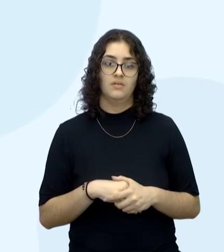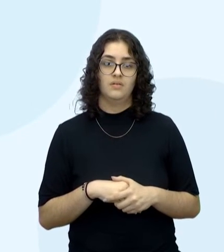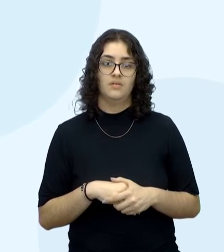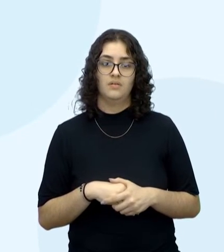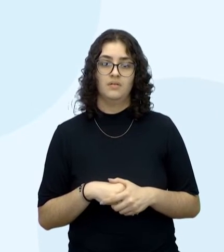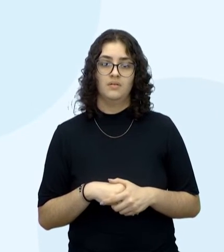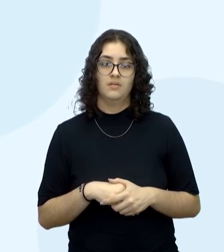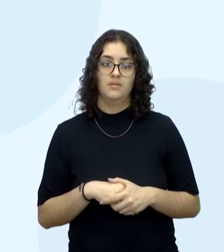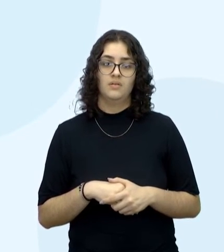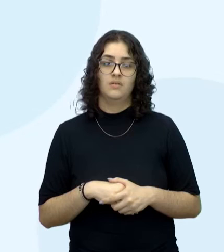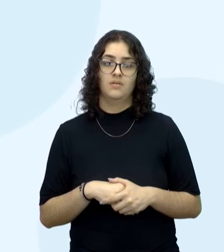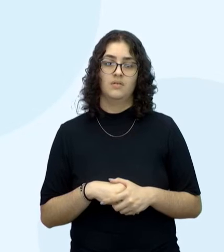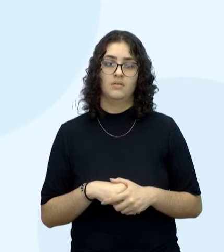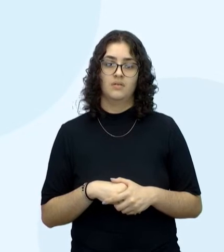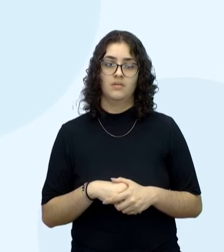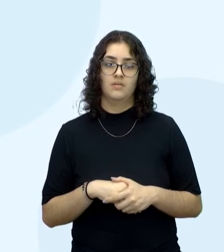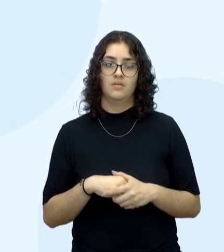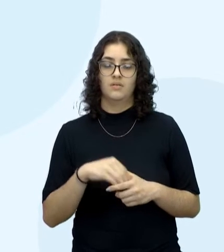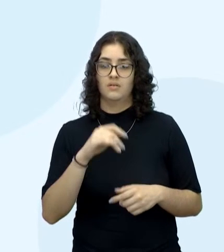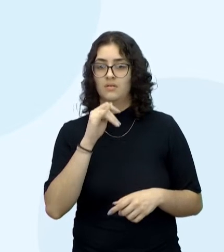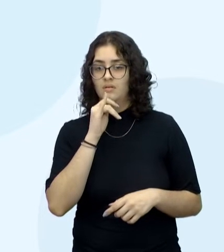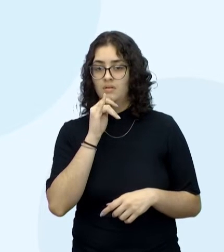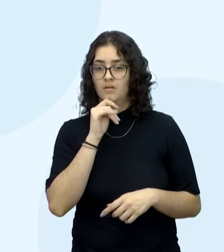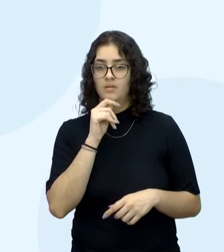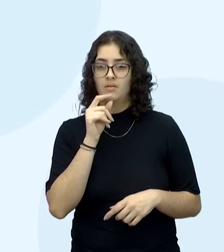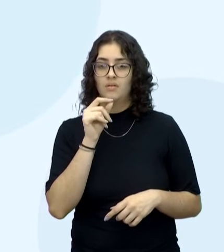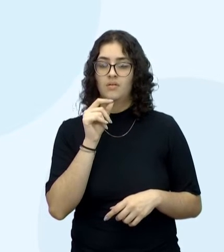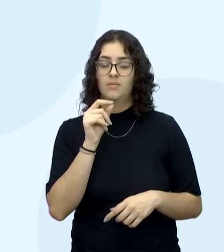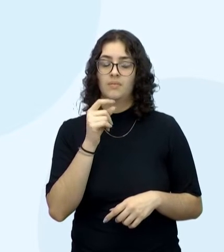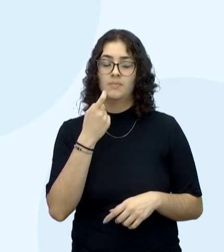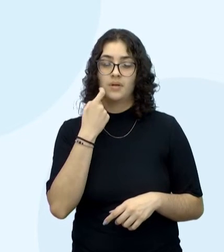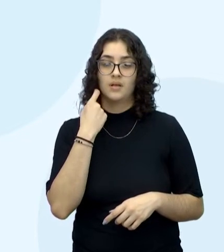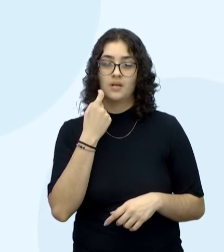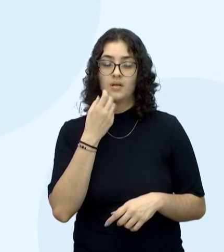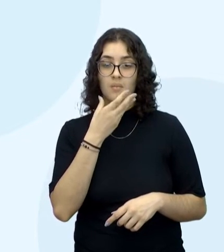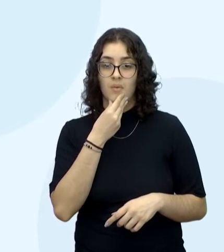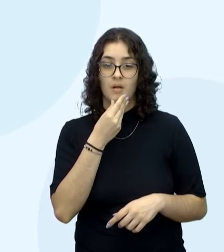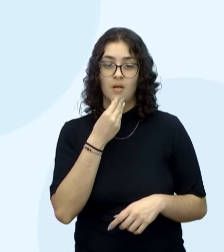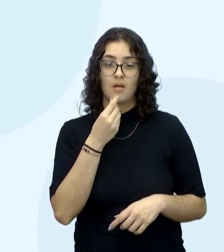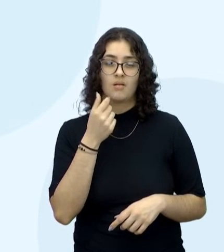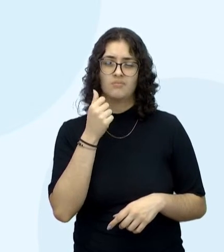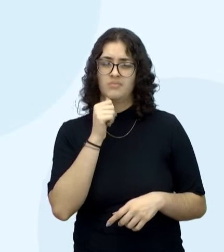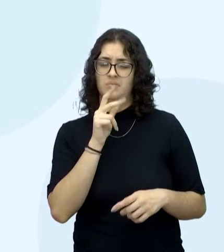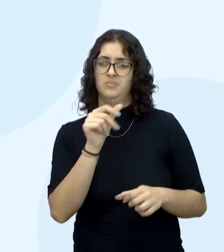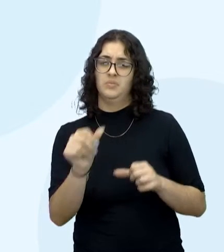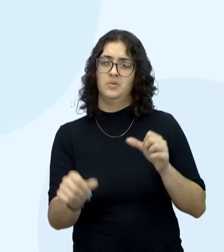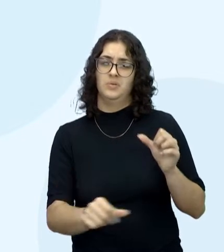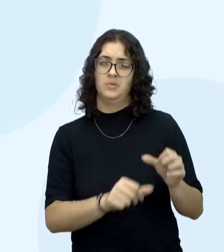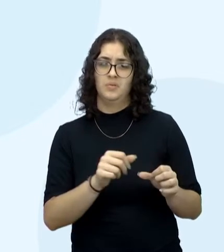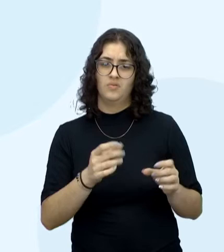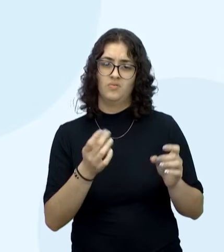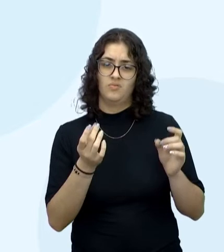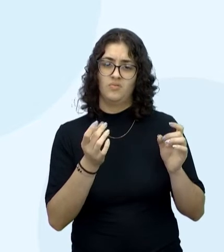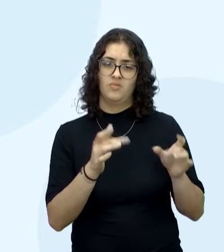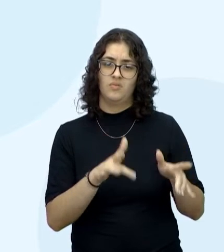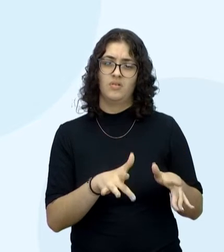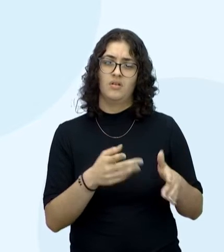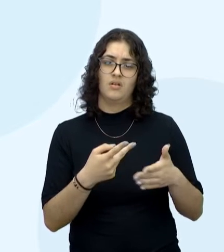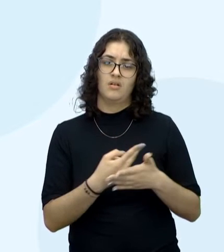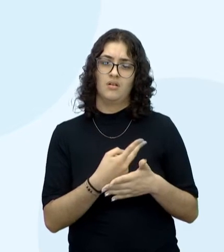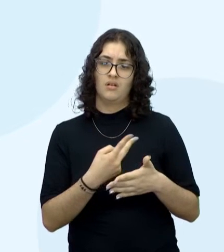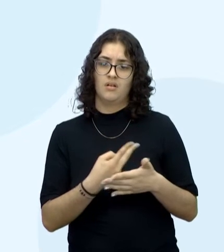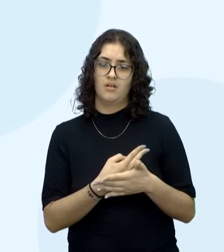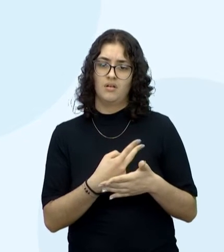exemplo, a feminização de peixes machos presentes em rios contaminados com descarte de